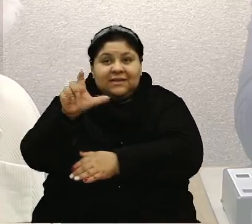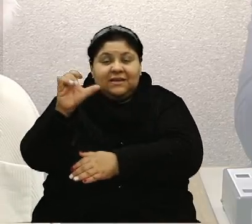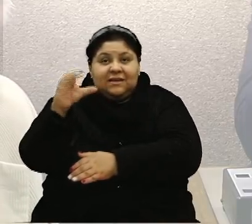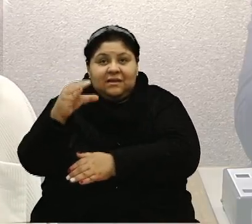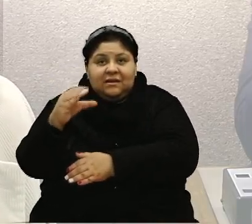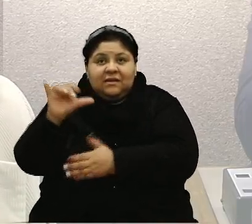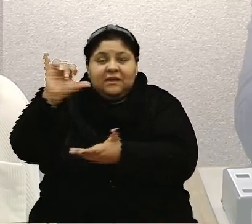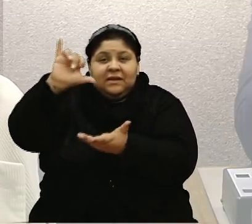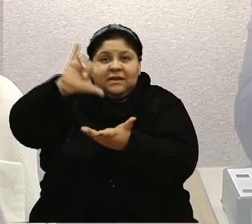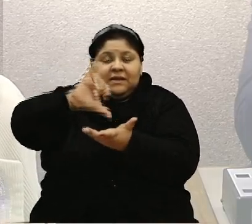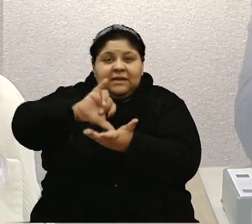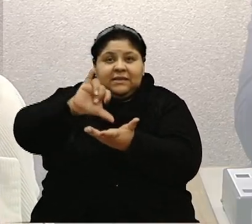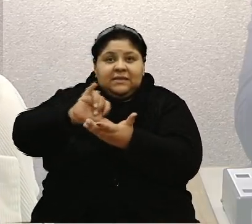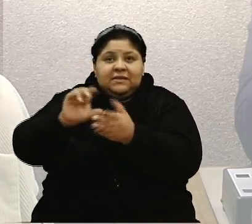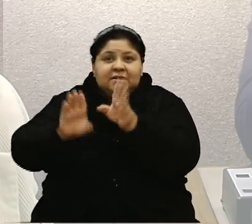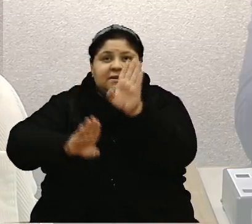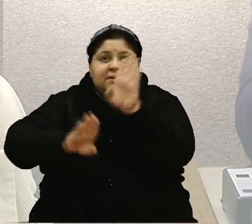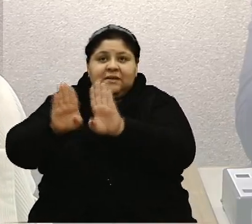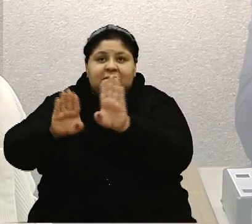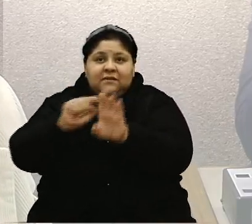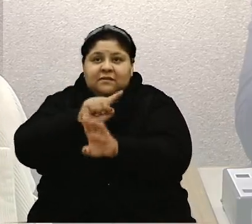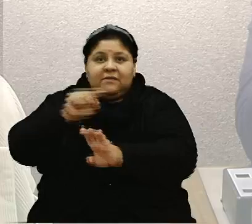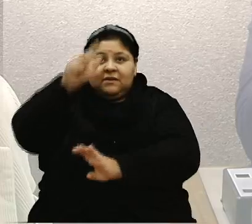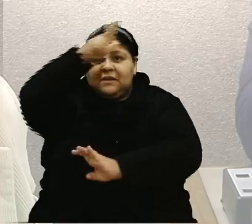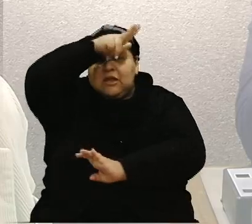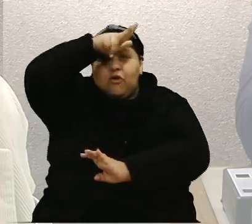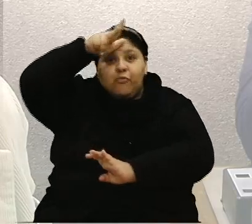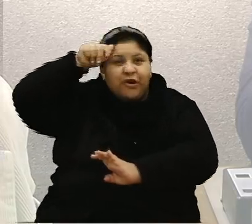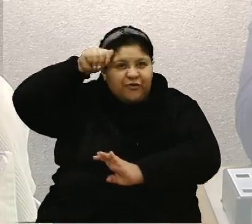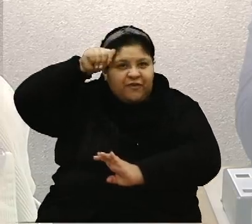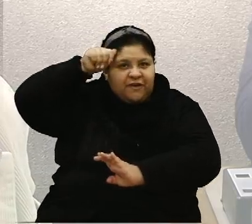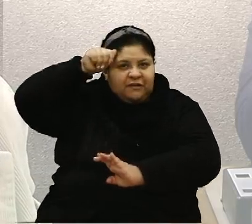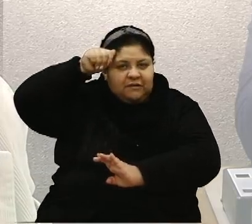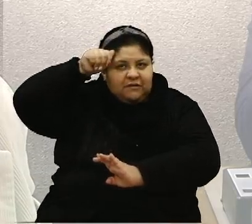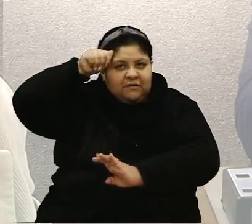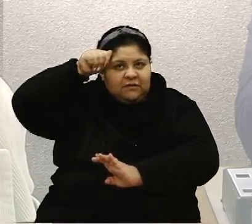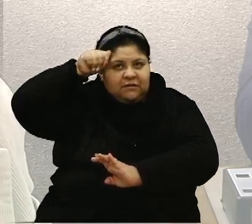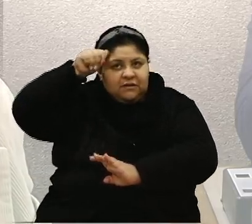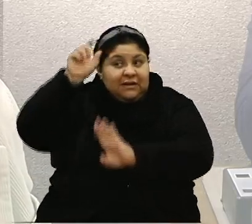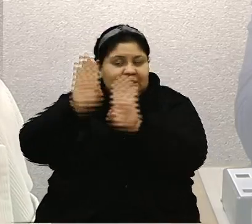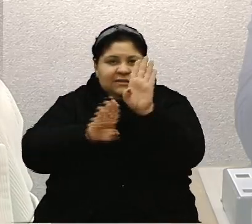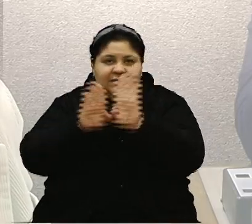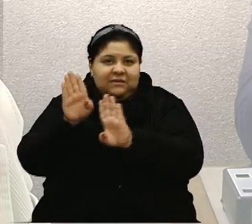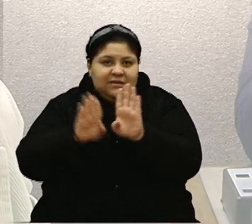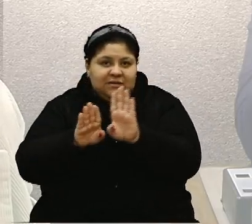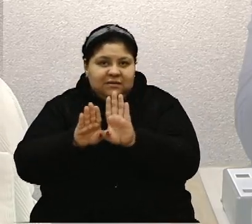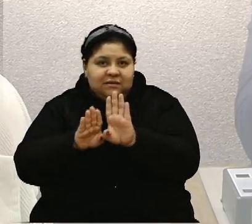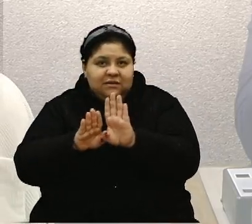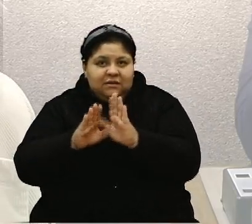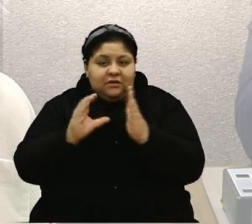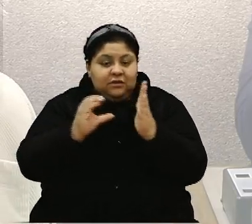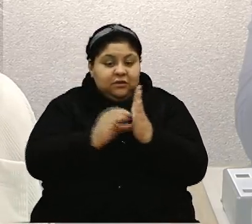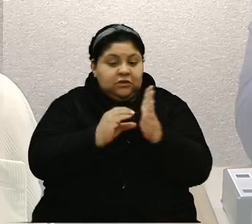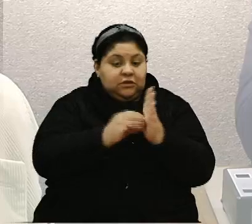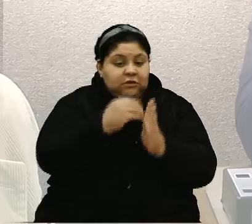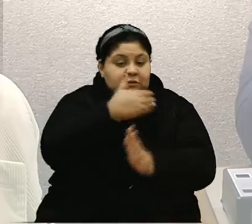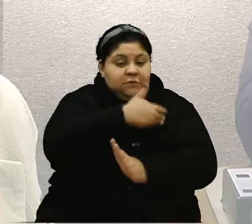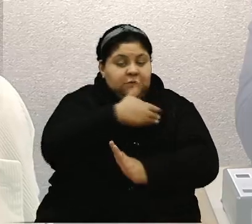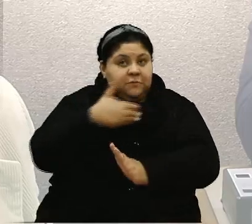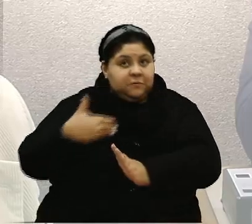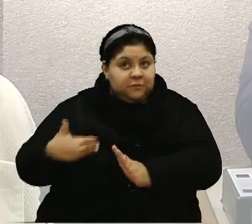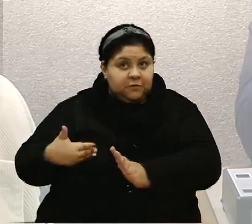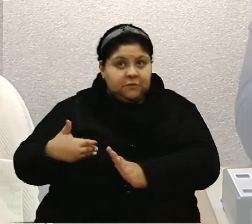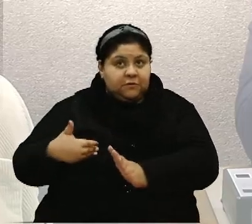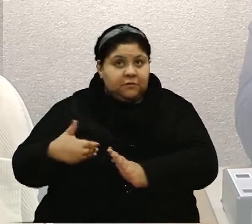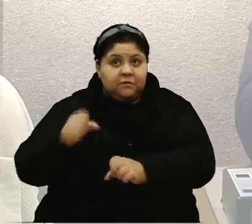de Licitações. Não é o prefeito que faz as licitações, são os servidores públicos de carreira, e eu espero que